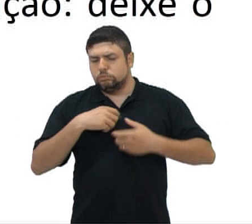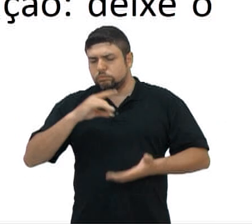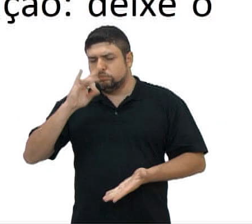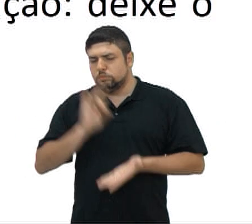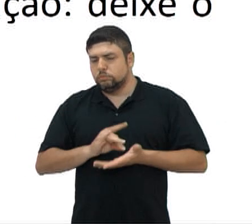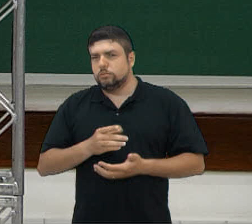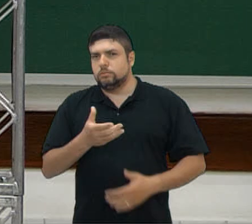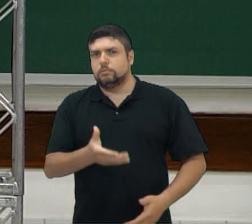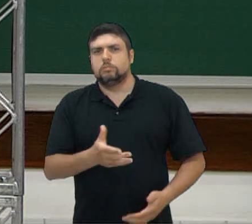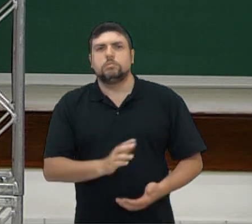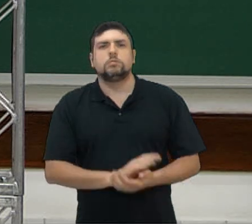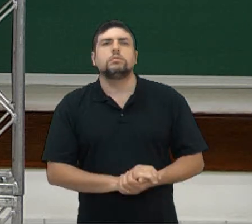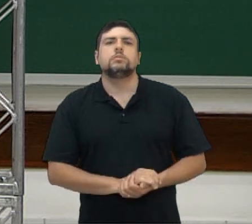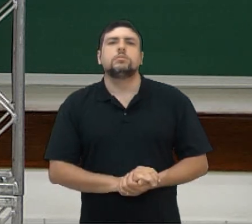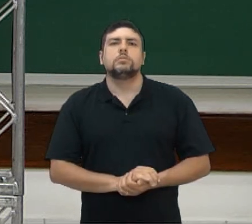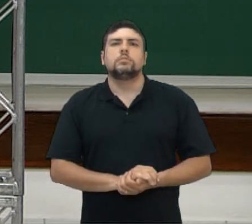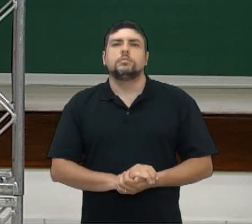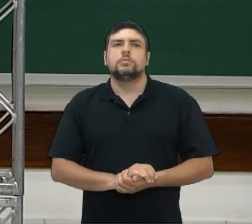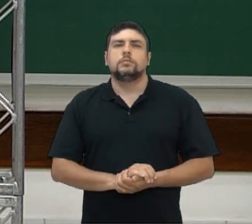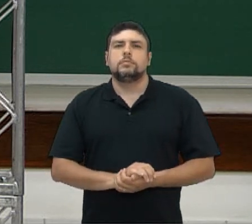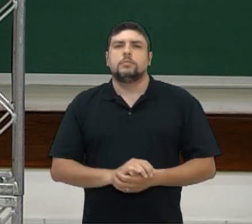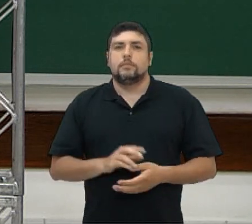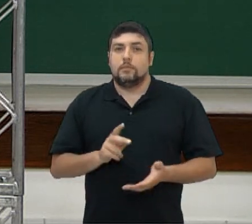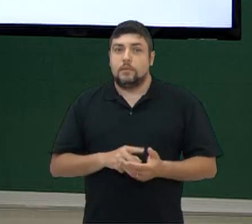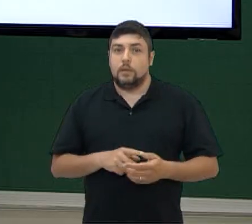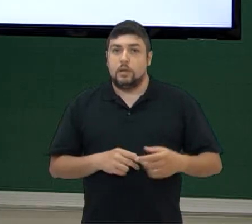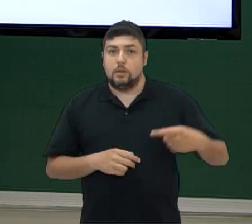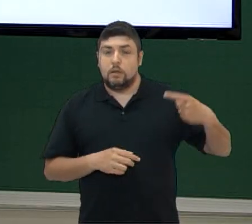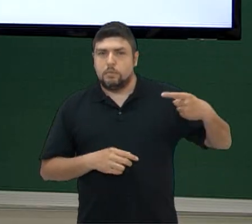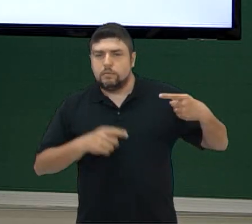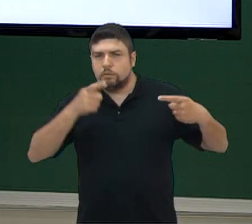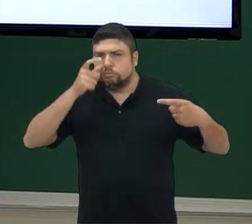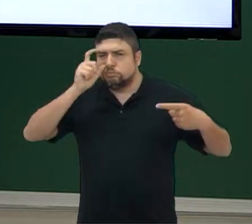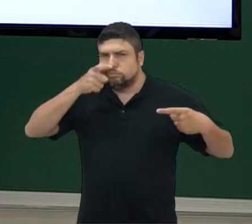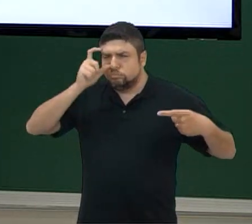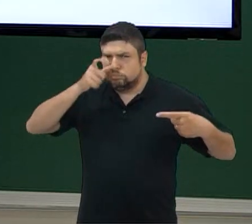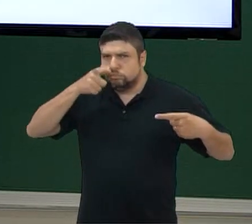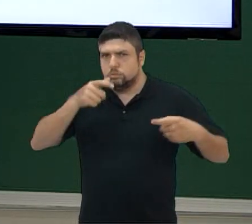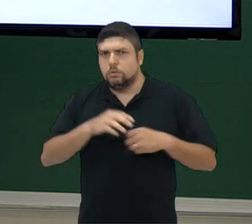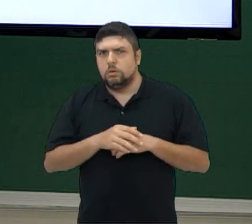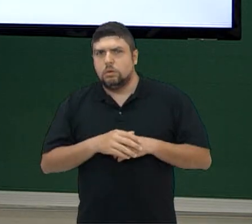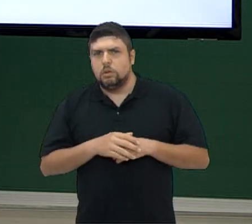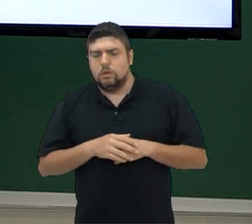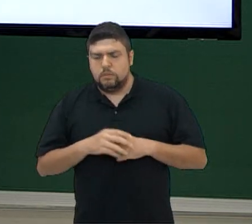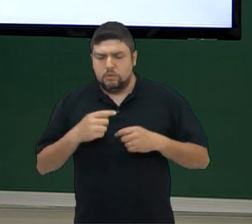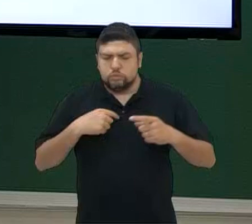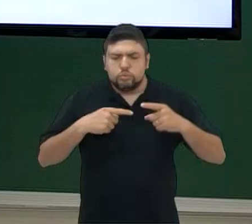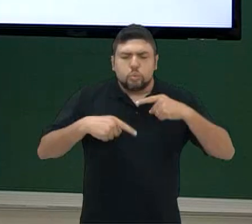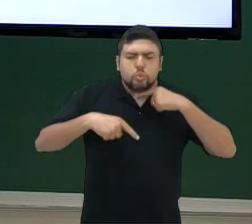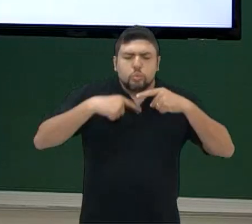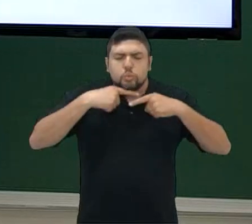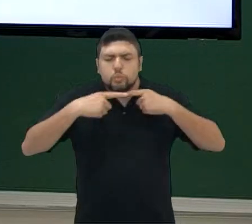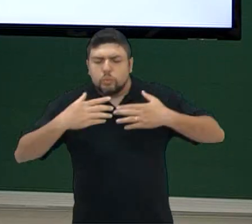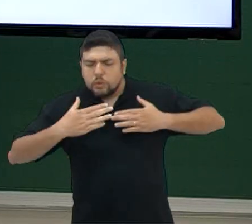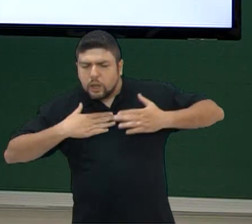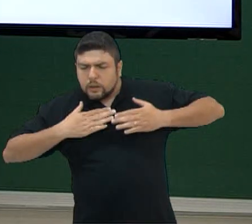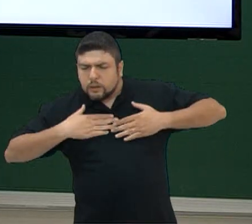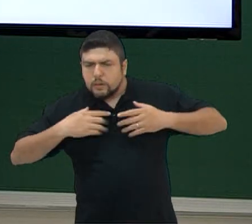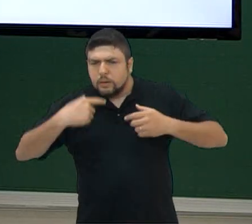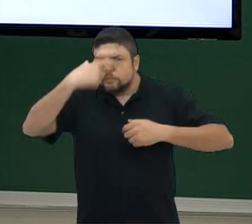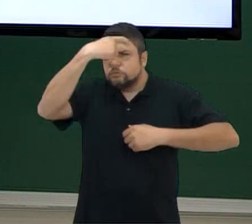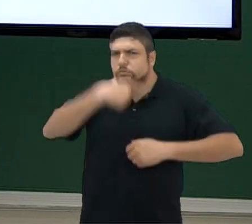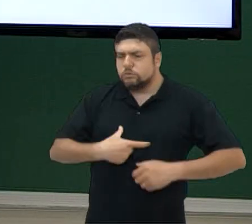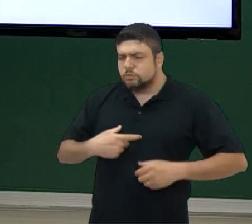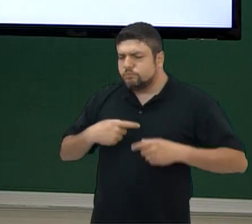frase é do Descartes, né? Ao duvidar de tudo, duvido inclusive de mim mesmo e da minha essência e minha